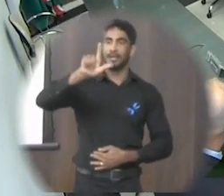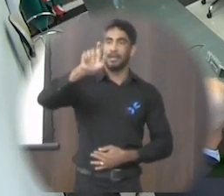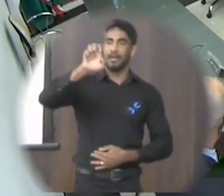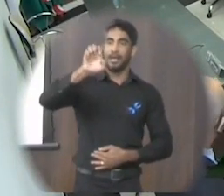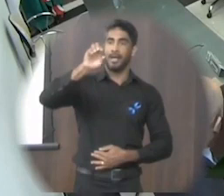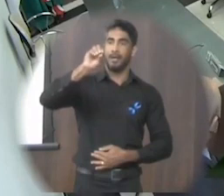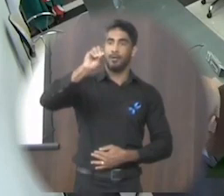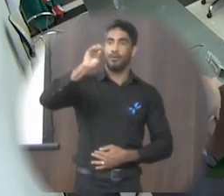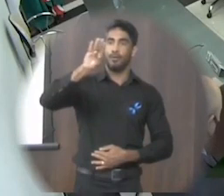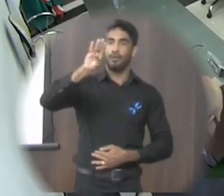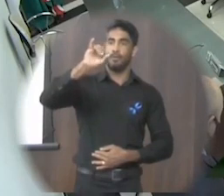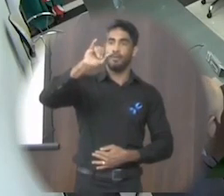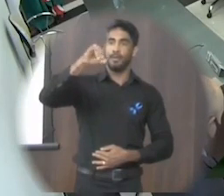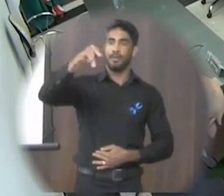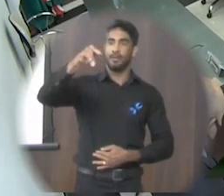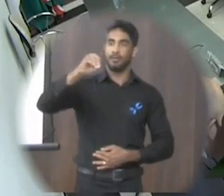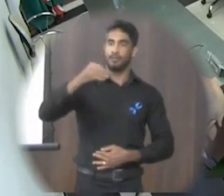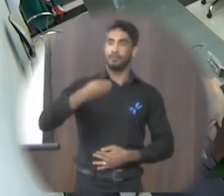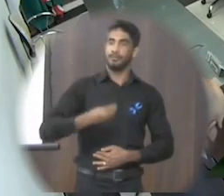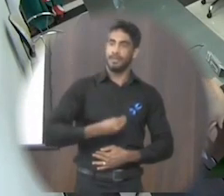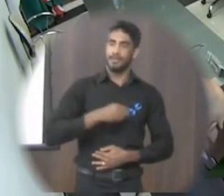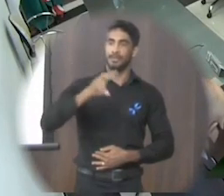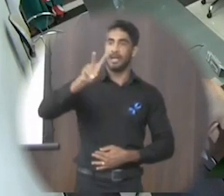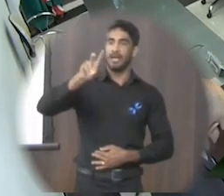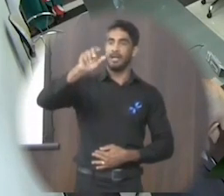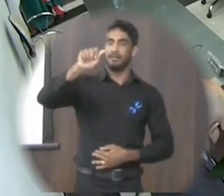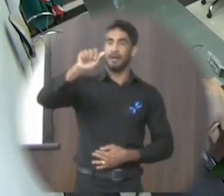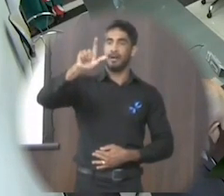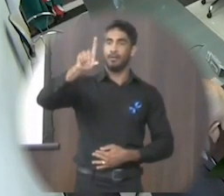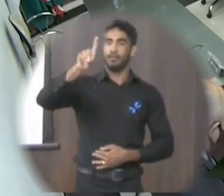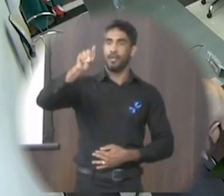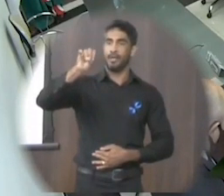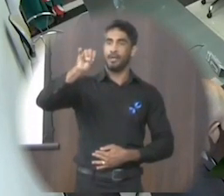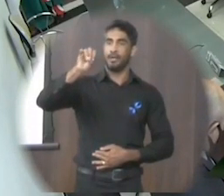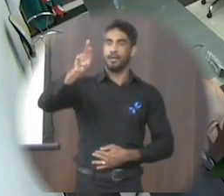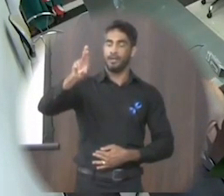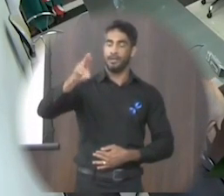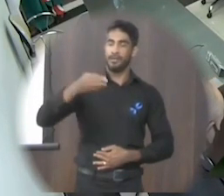Leobino Antunes de Bem. Presente. Valdeir do Santos Silva.